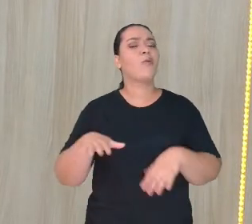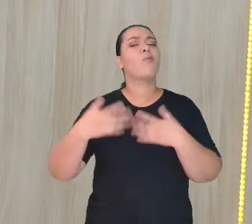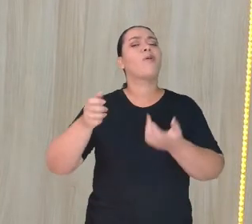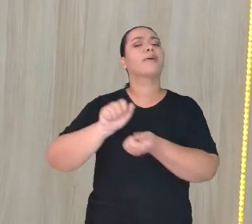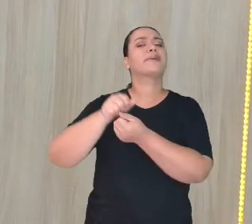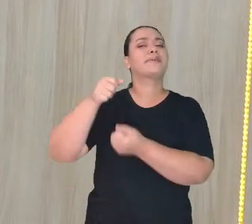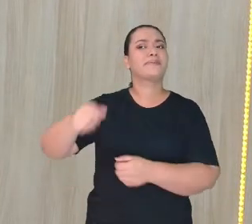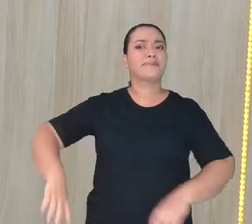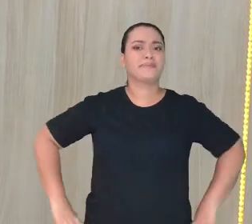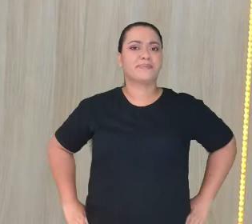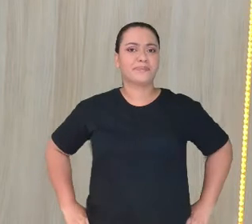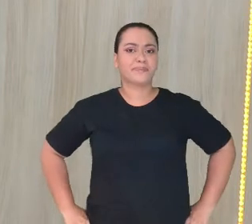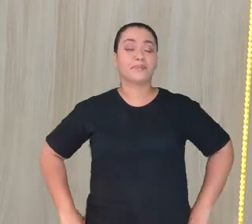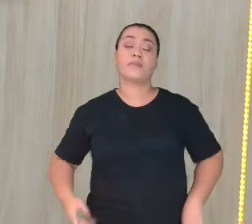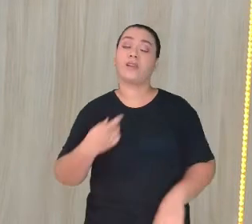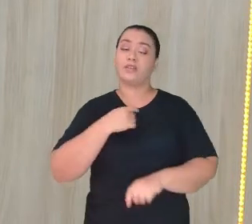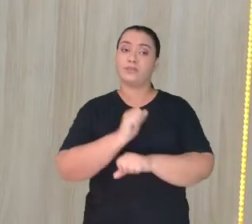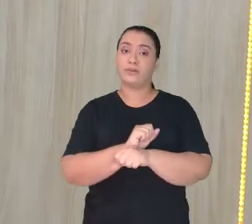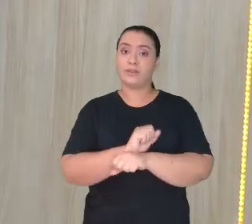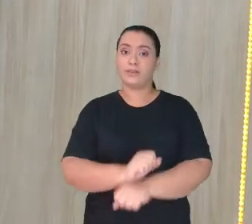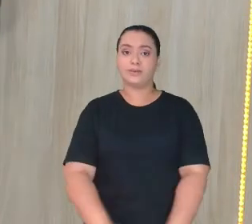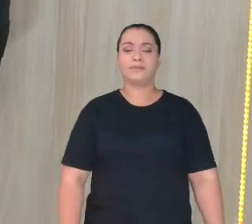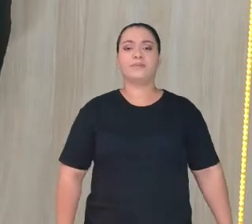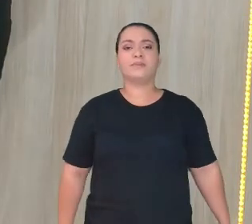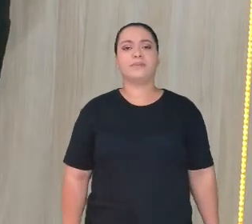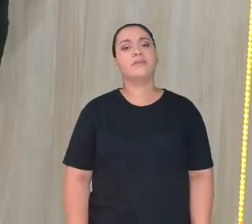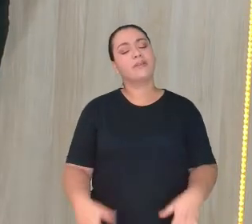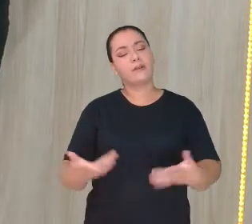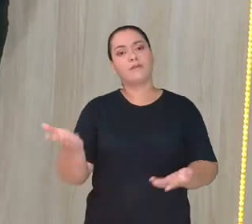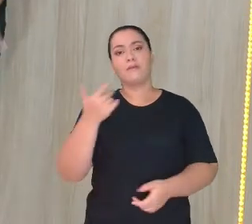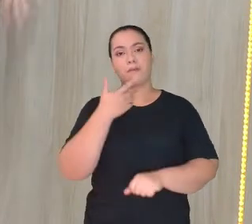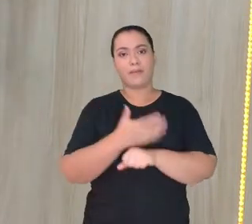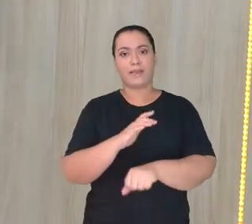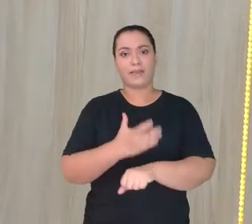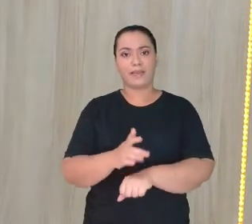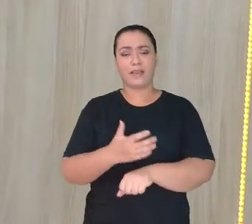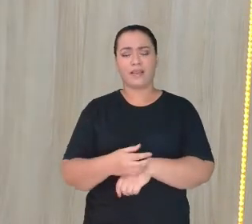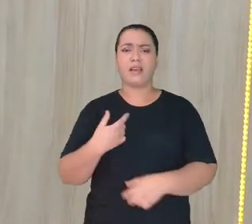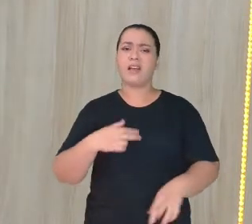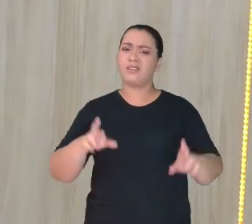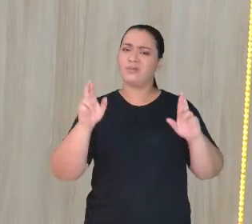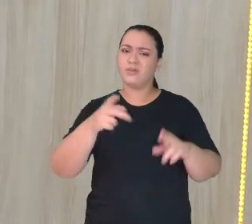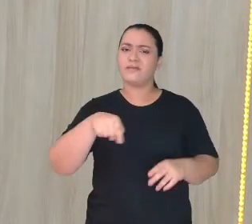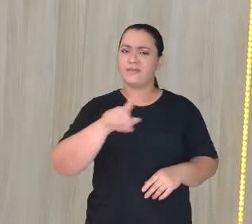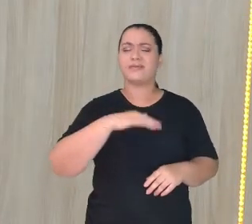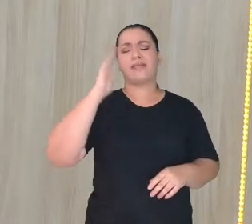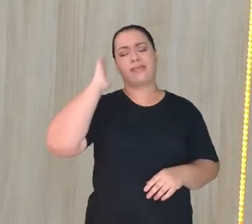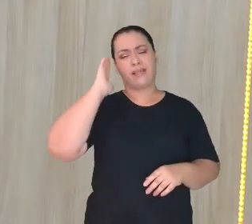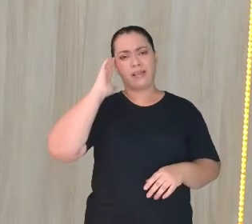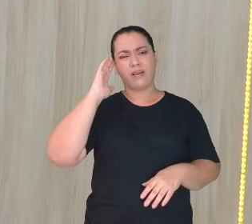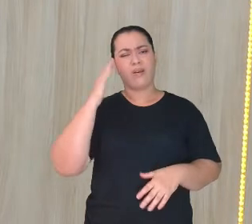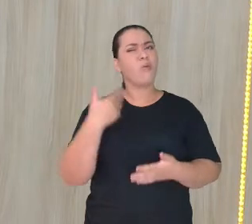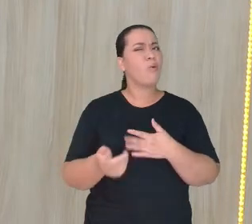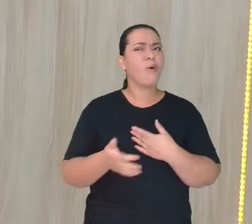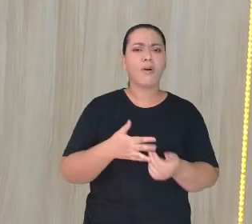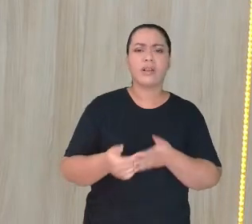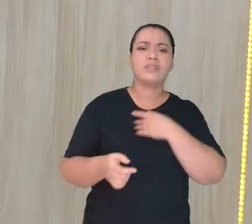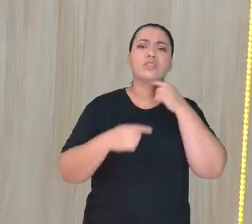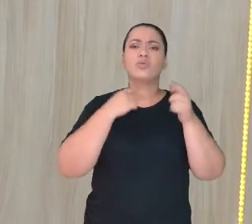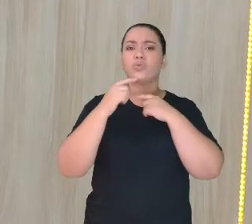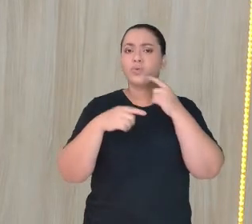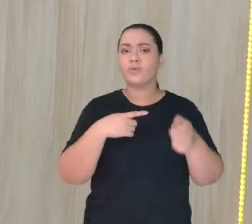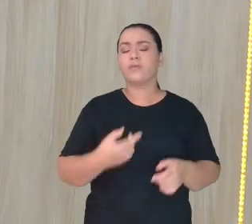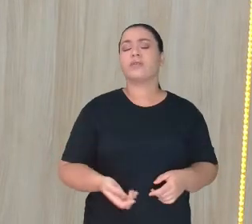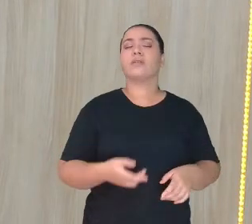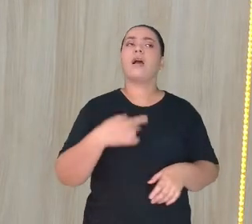cartaz? Estou esperando. Nós vamos praticar. Eu espero, gente, que vocês estejam entendendo. Qualquer dúvida de verdade, joga lá